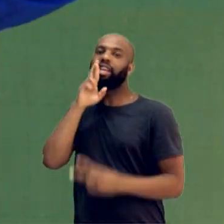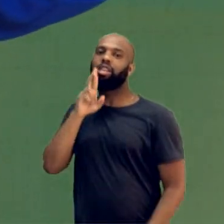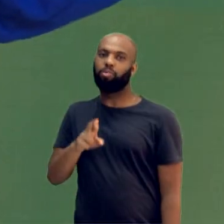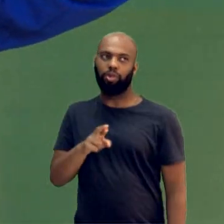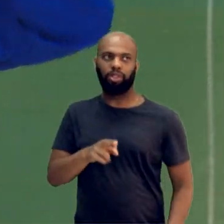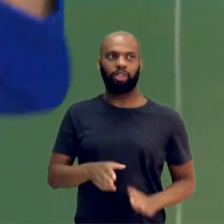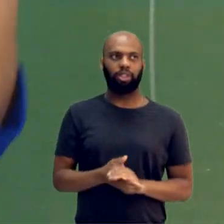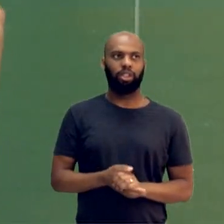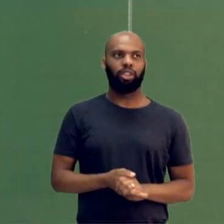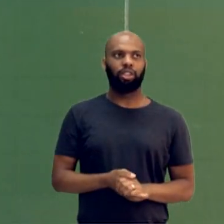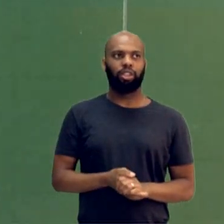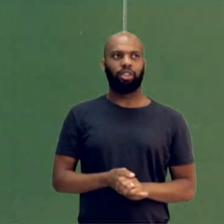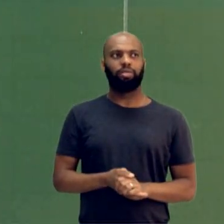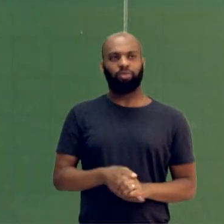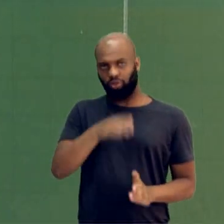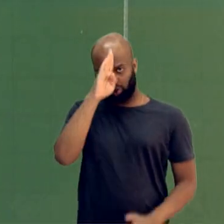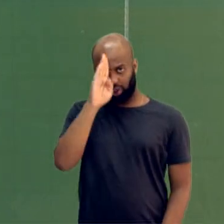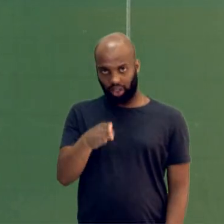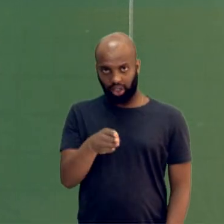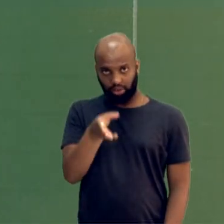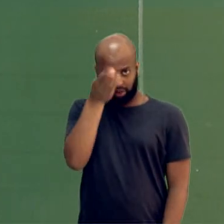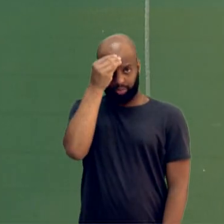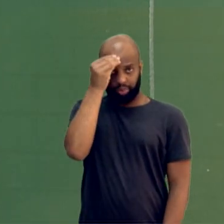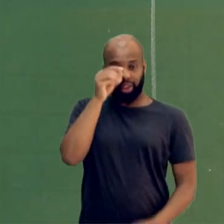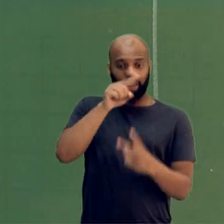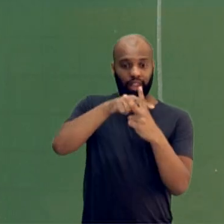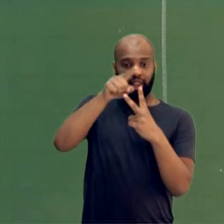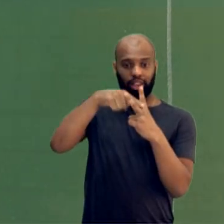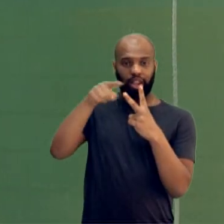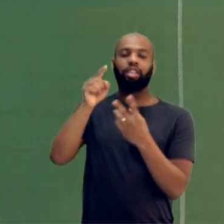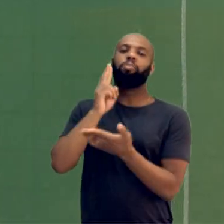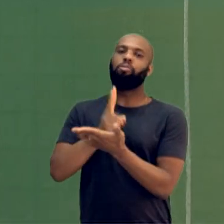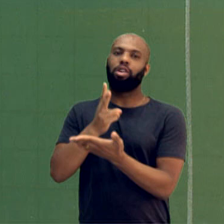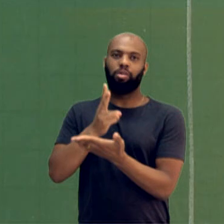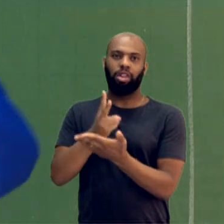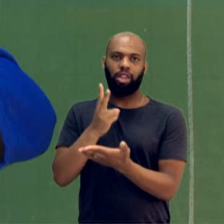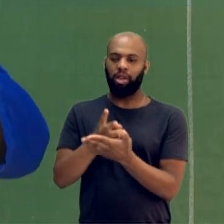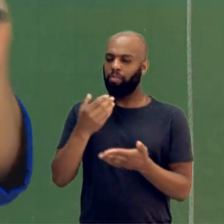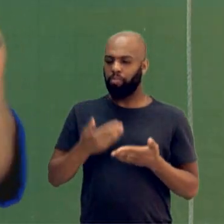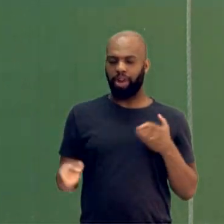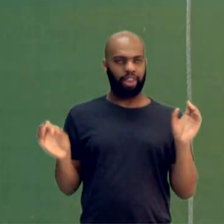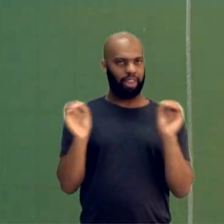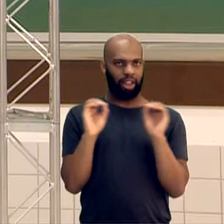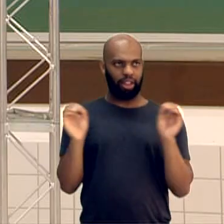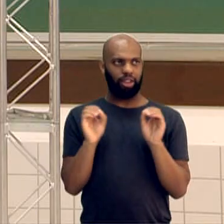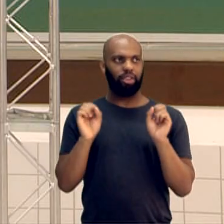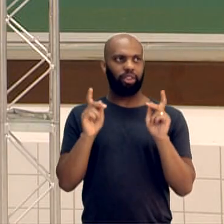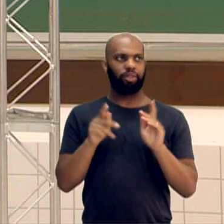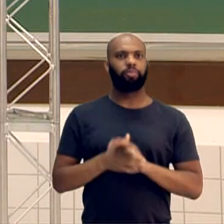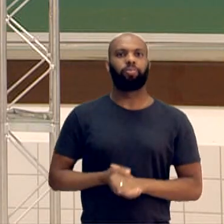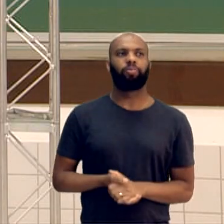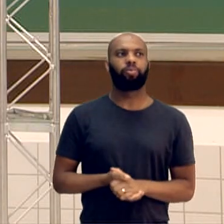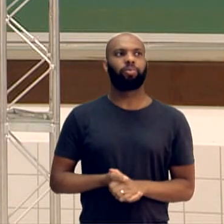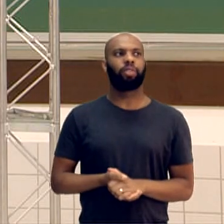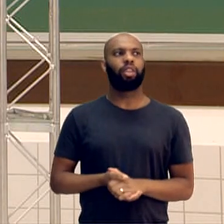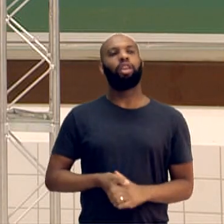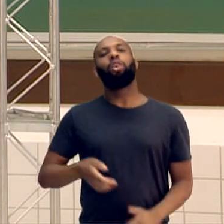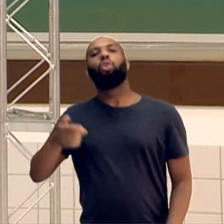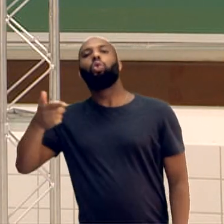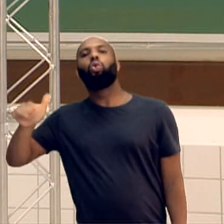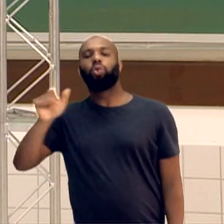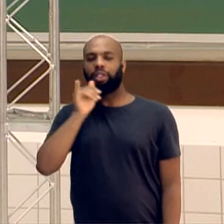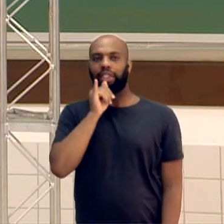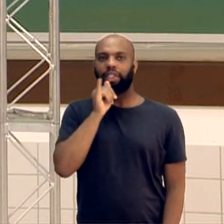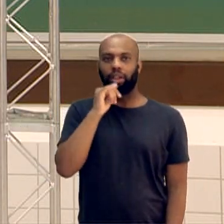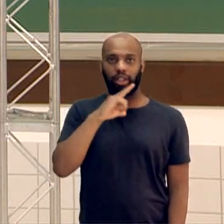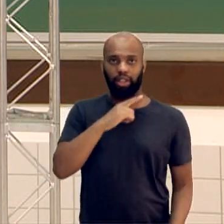tá? Mentalmente é só lembrar. Fixa a raiz e não vai se perder. Tá tranquilo. Olha, um outro exemplo